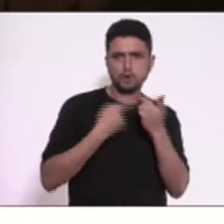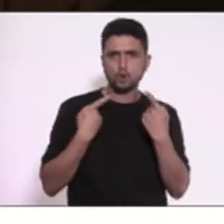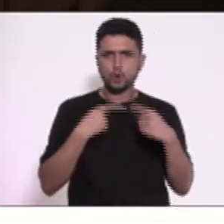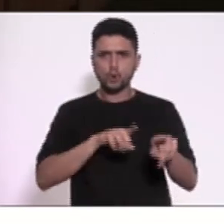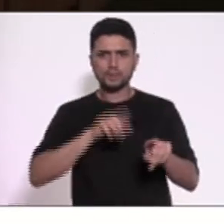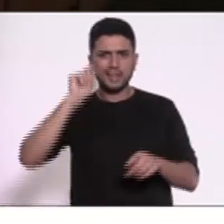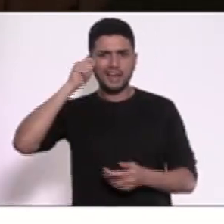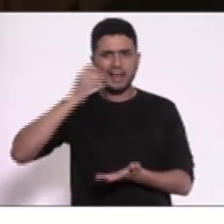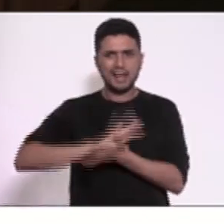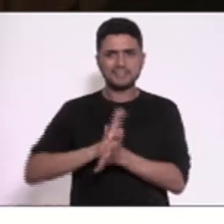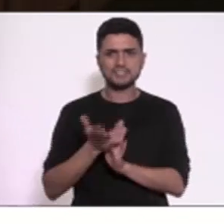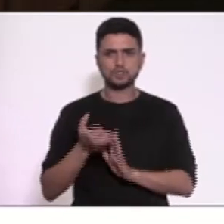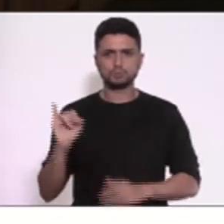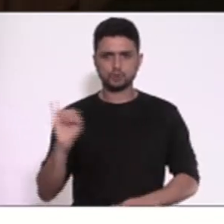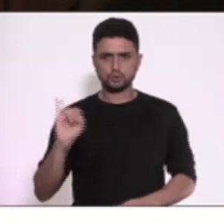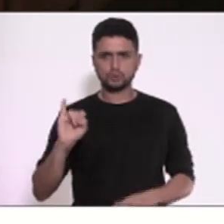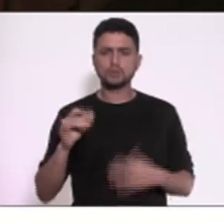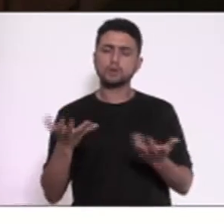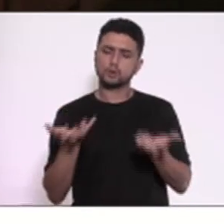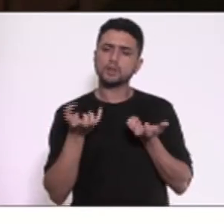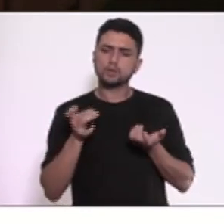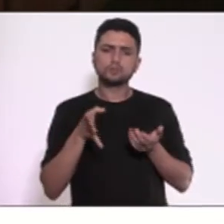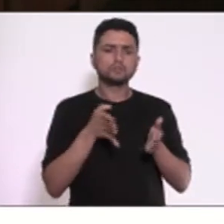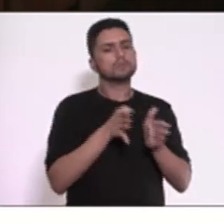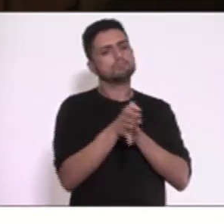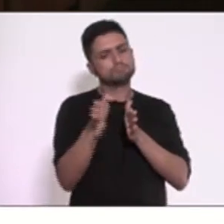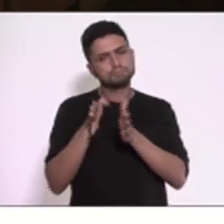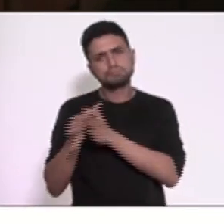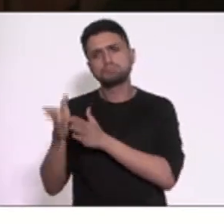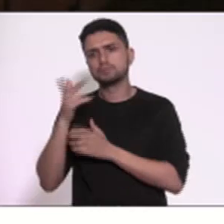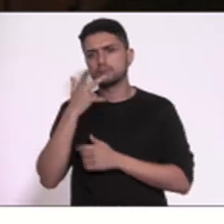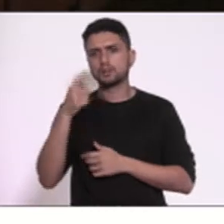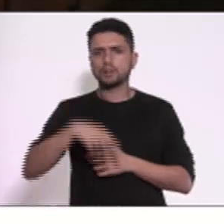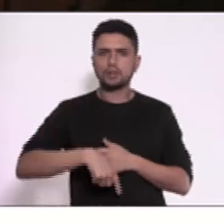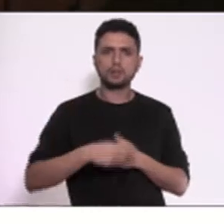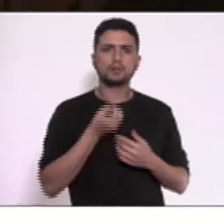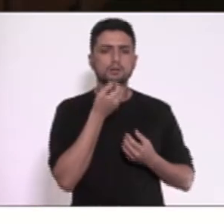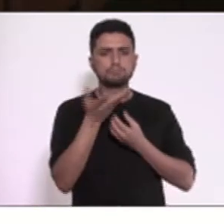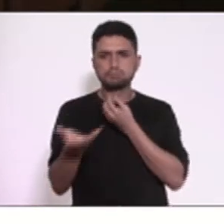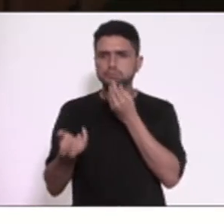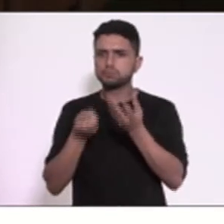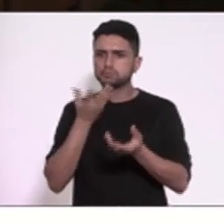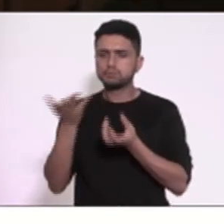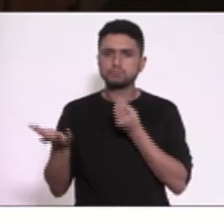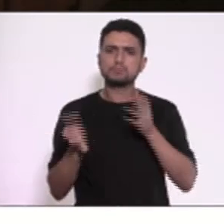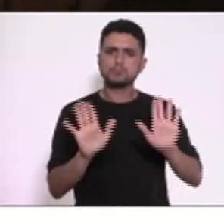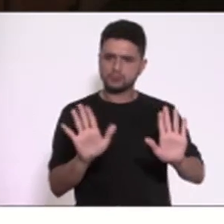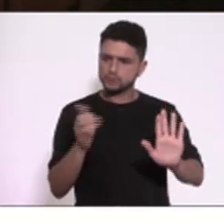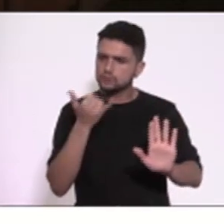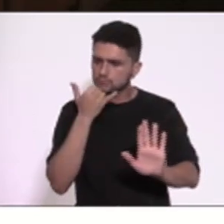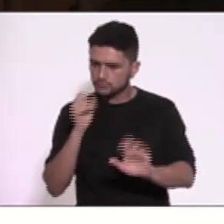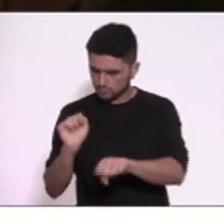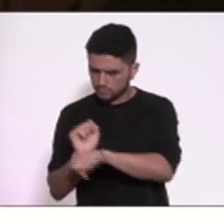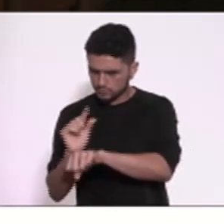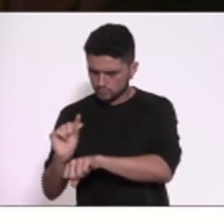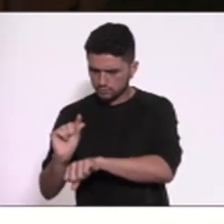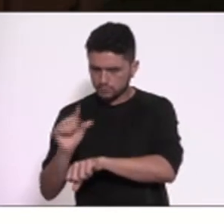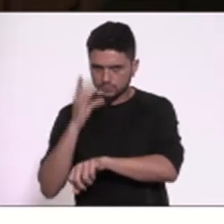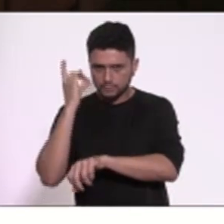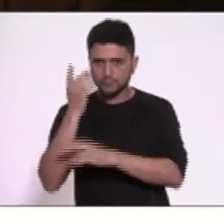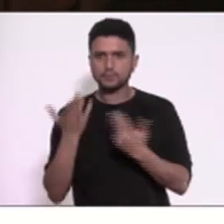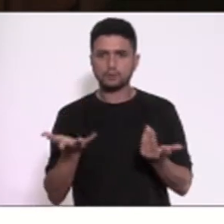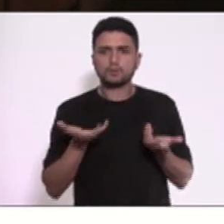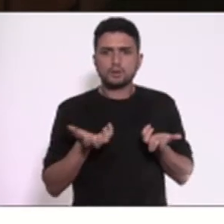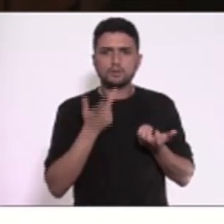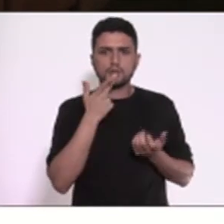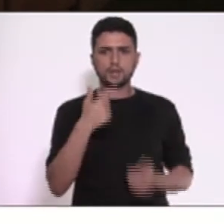apenas colaborar com o debate que está sendo feito da casa, queria trazer minhas contribuições ao momento, deputada. Queria trazer as minhas contribuições